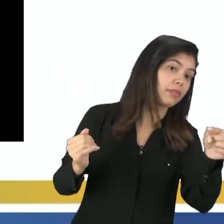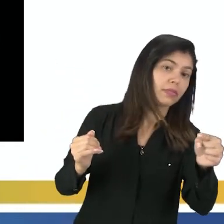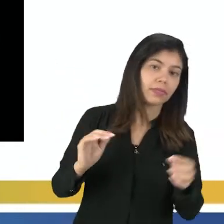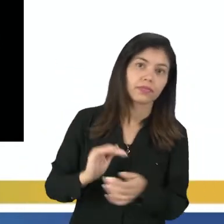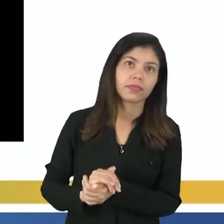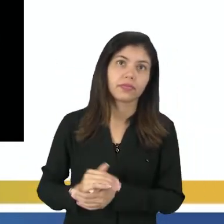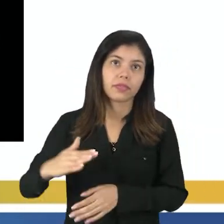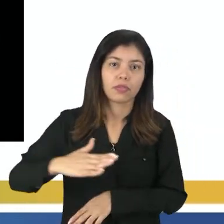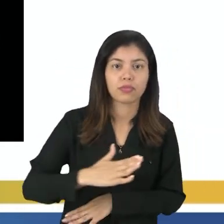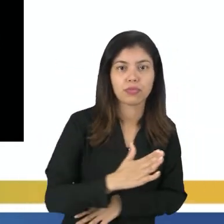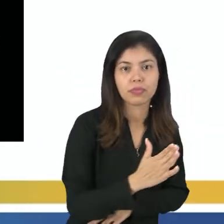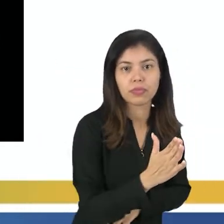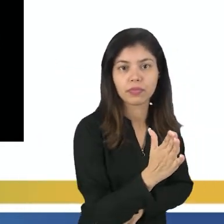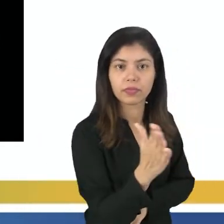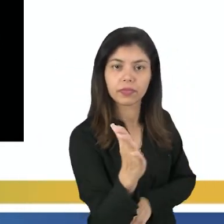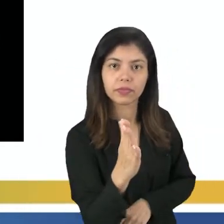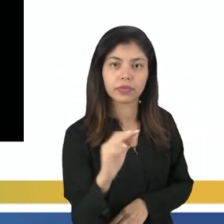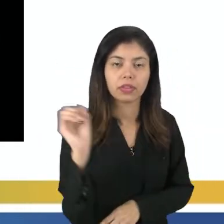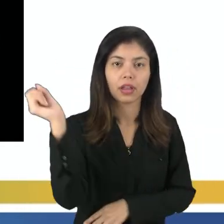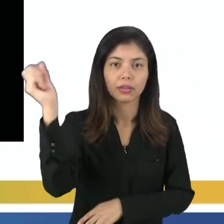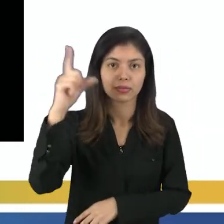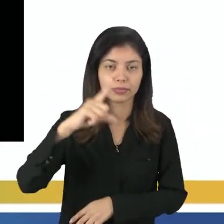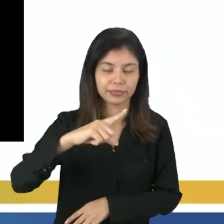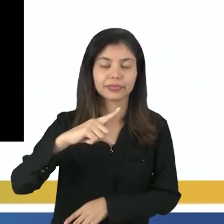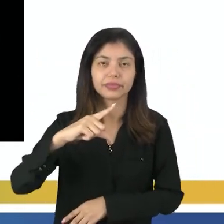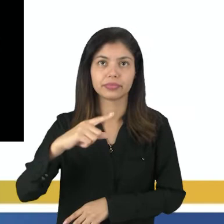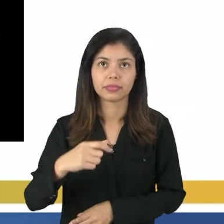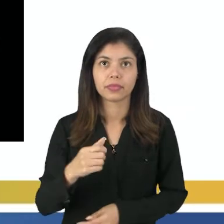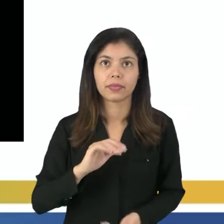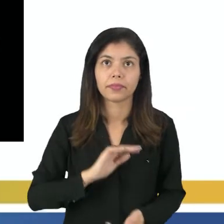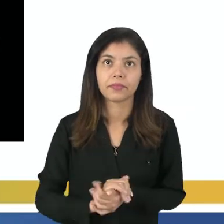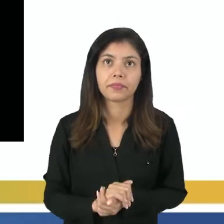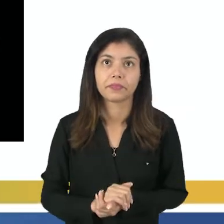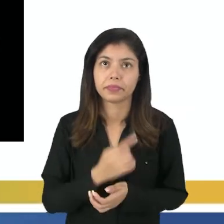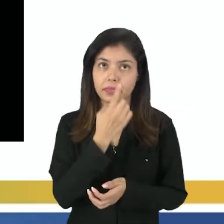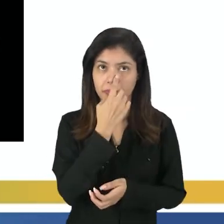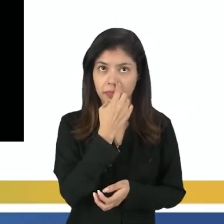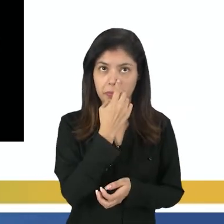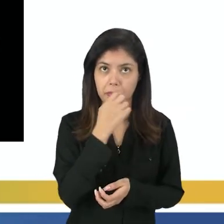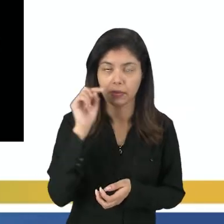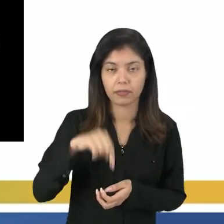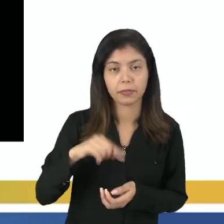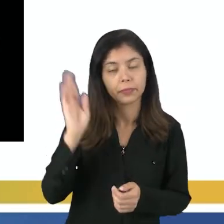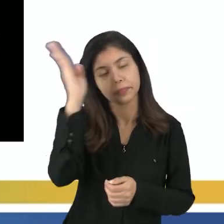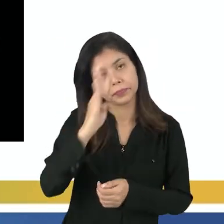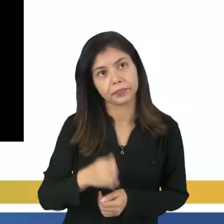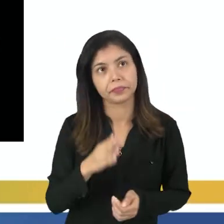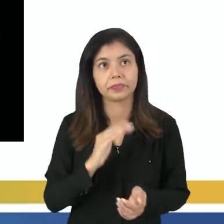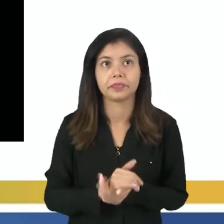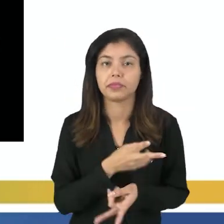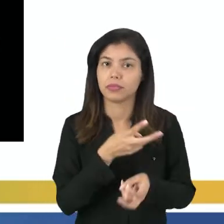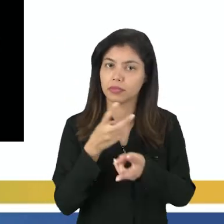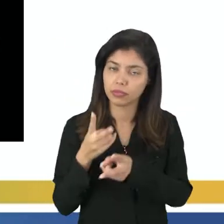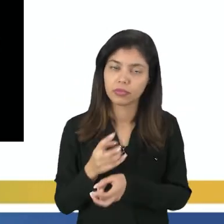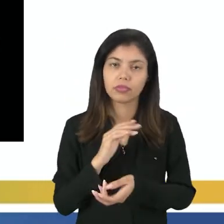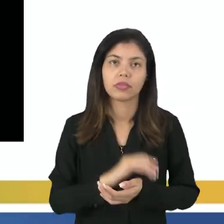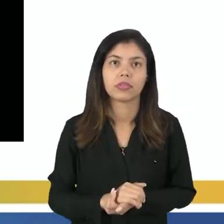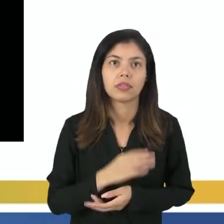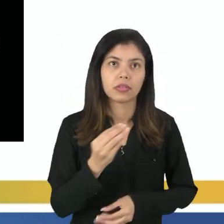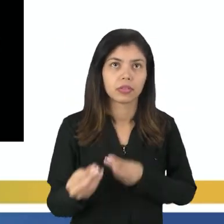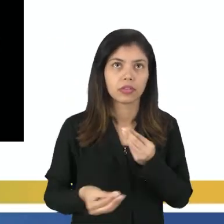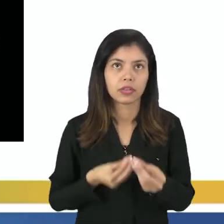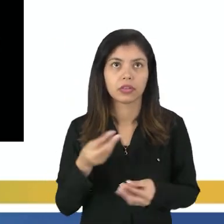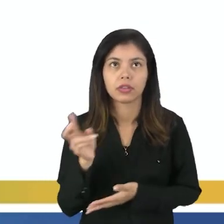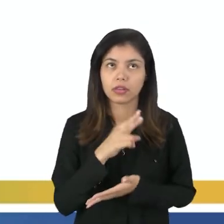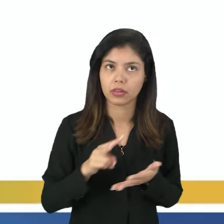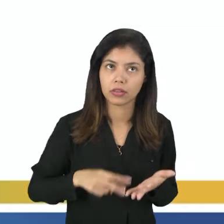fez uma curva aí ao redor do Sol, né? Para comprovar a teoria da relatividade. Foi feito aqui no Brasil esse experimento e é isso como sugestão